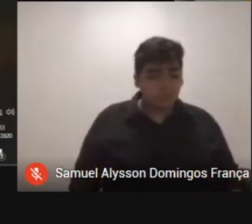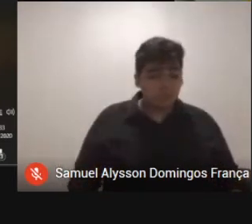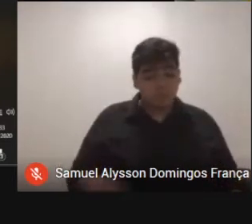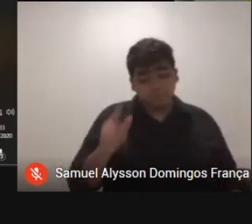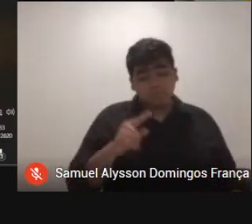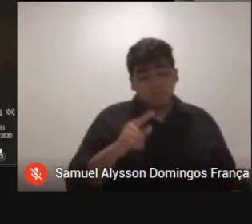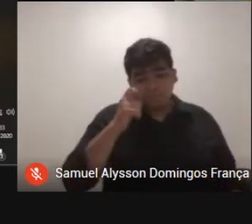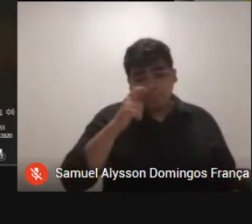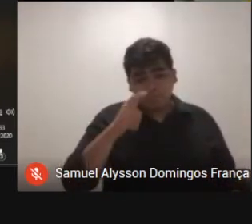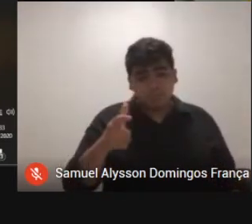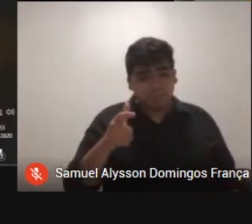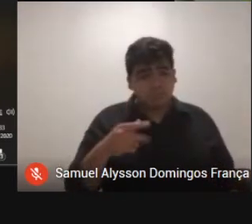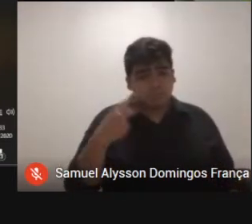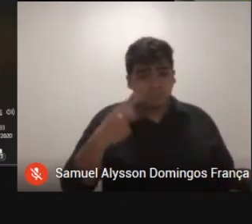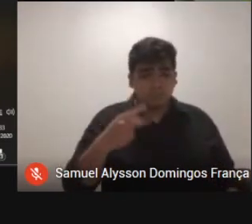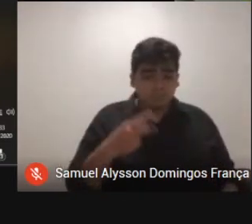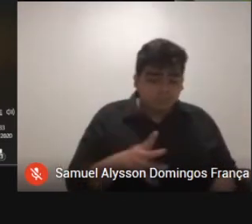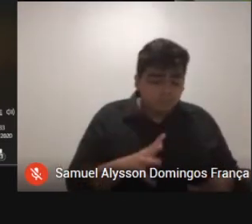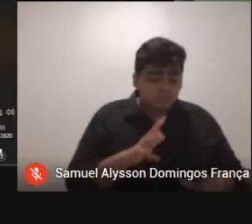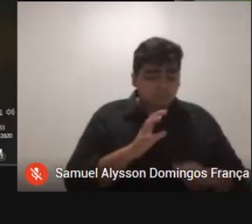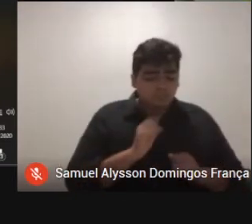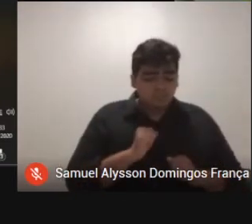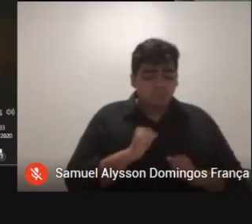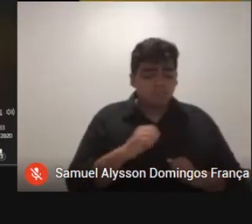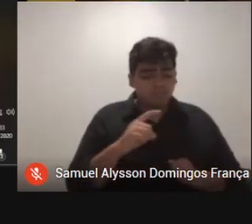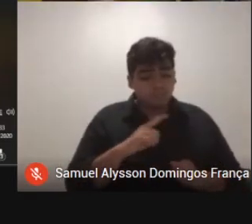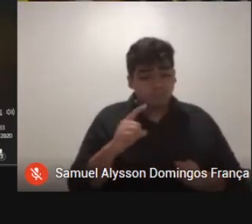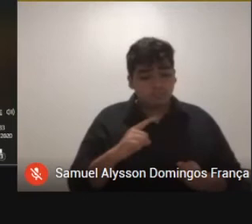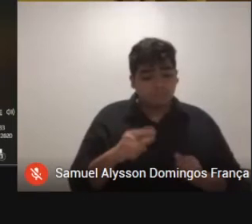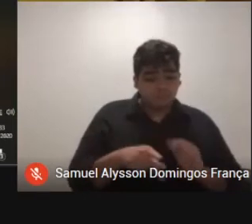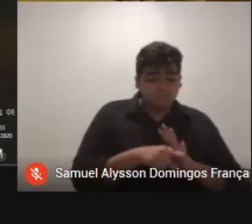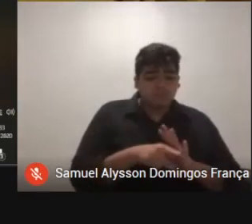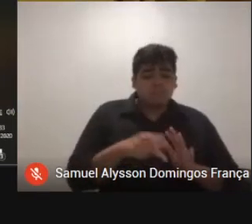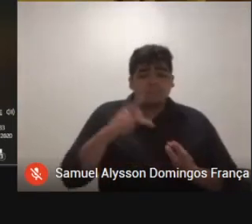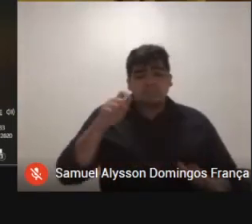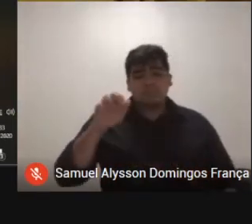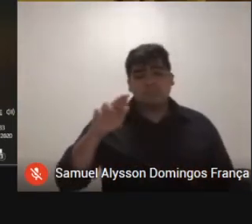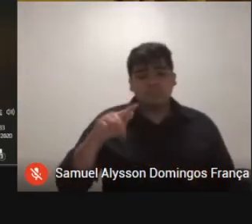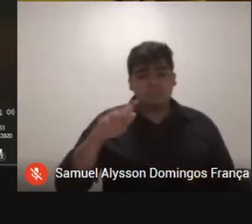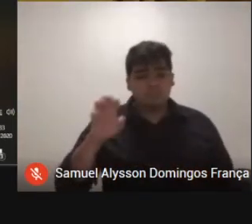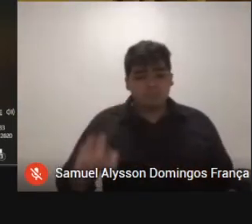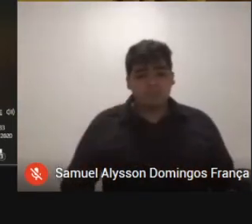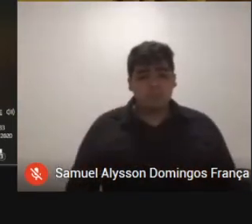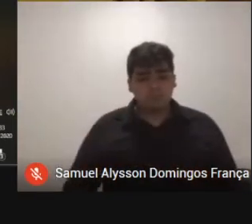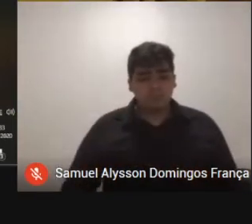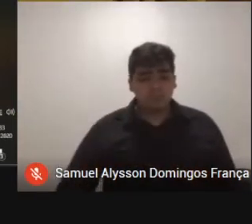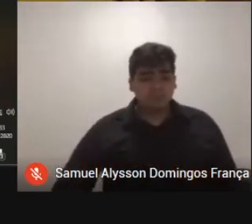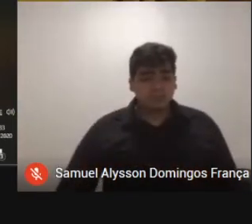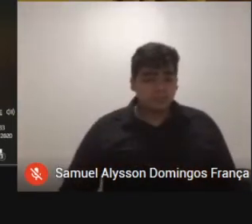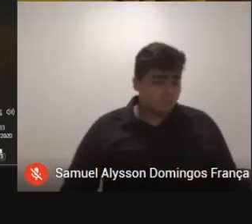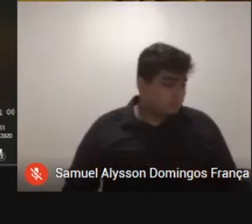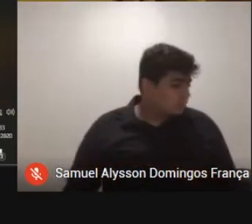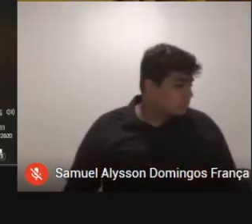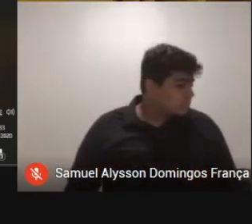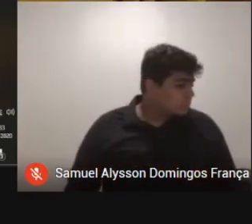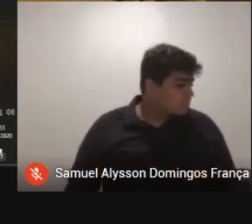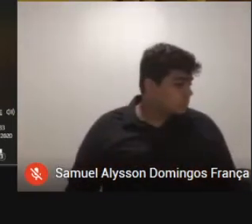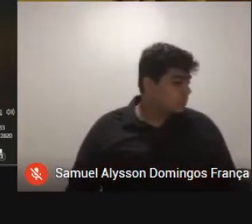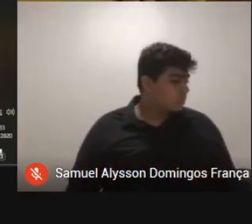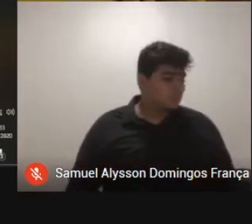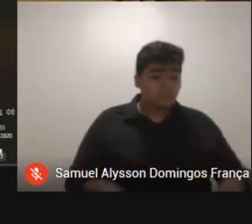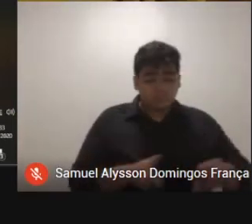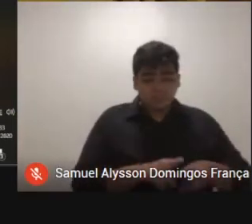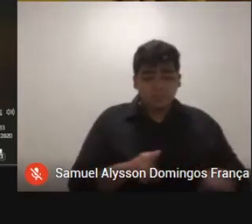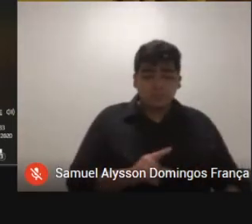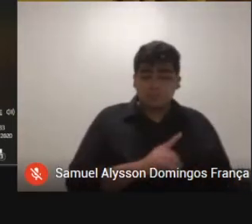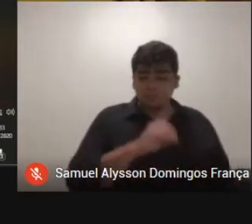interessante essa apropriação que foi feita do parque. Né? Aqui, nosso aluno Felipe Crispim, também no dia 23, a